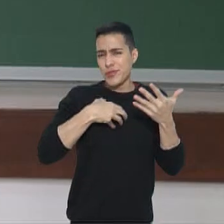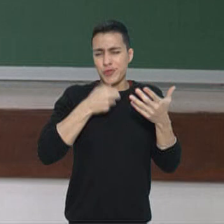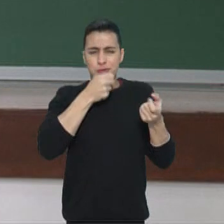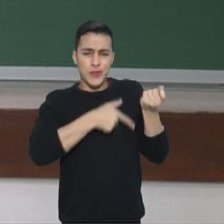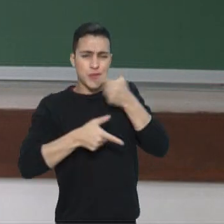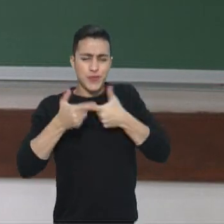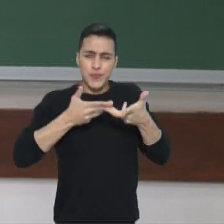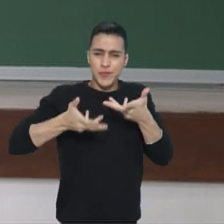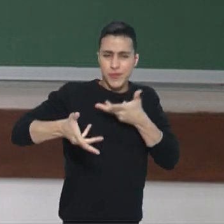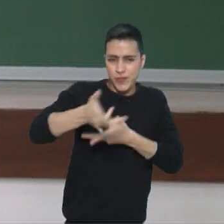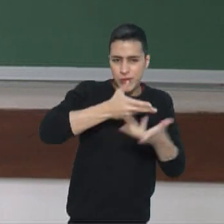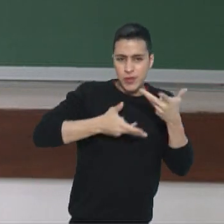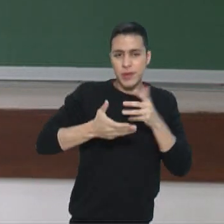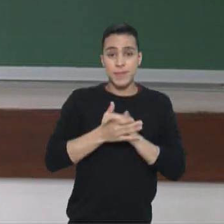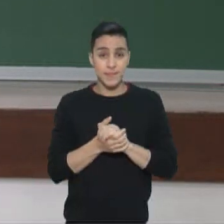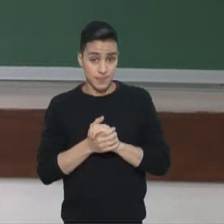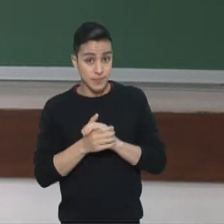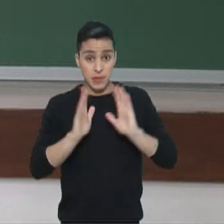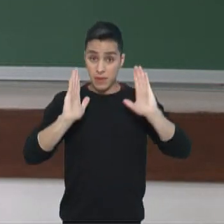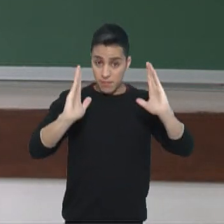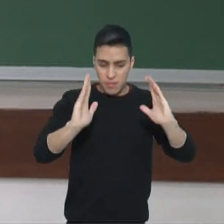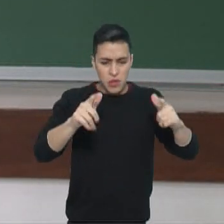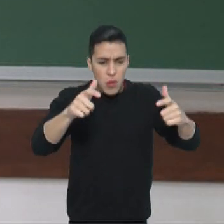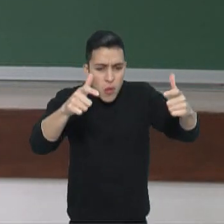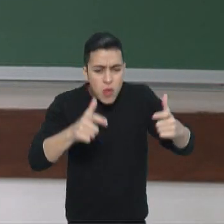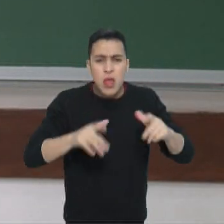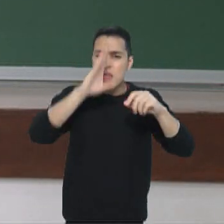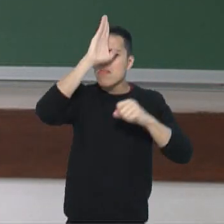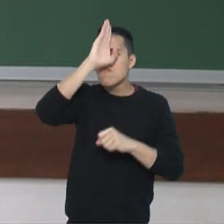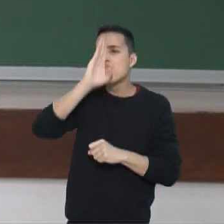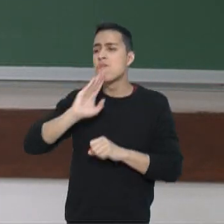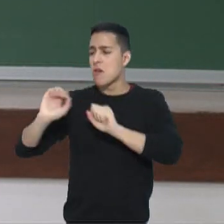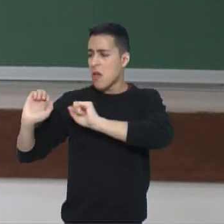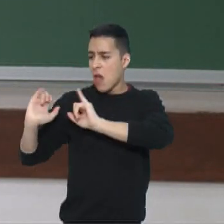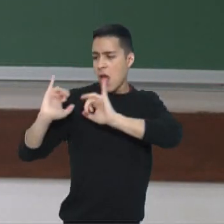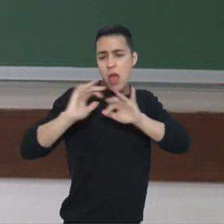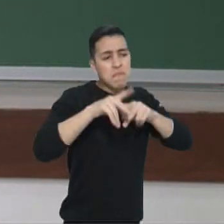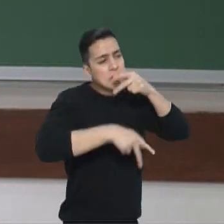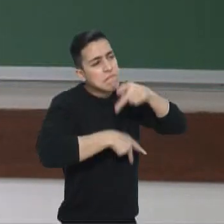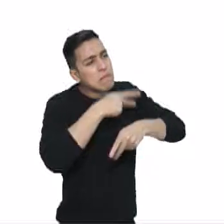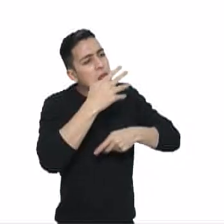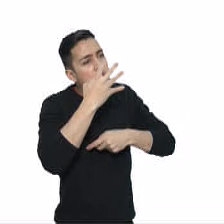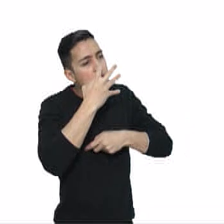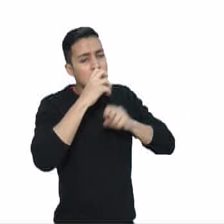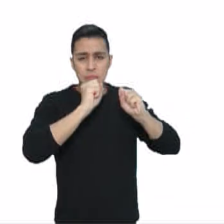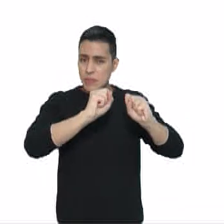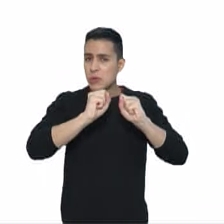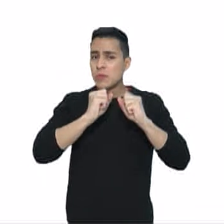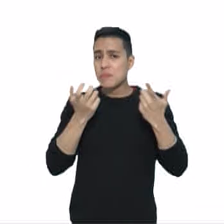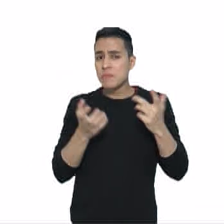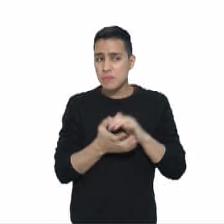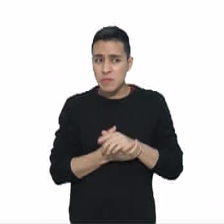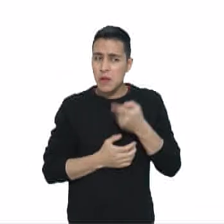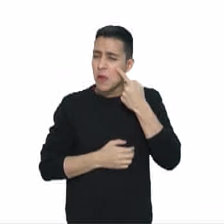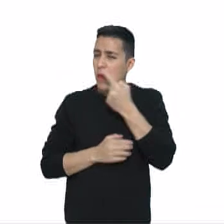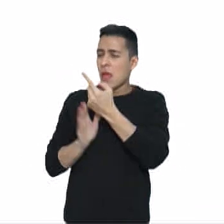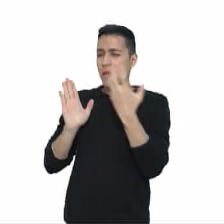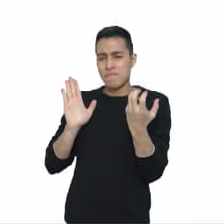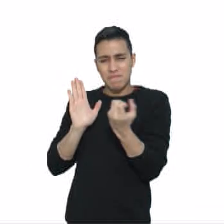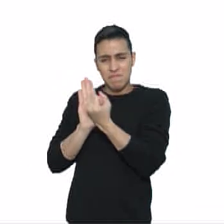vários espaços, então, ofereciam diversão gratuita para a população romana. Aqui nós temos então uma gravura